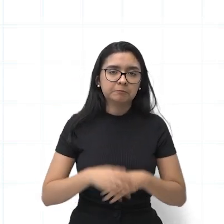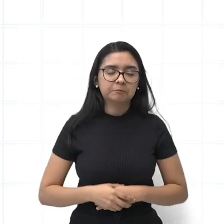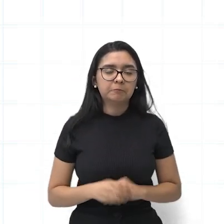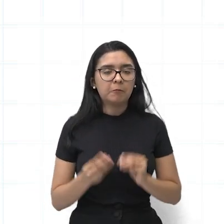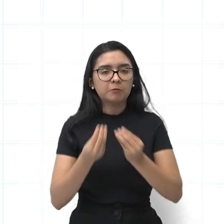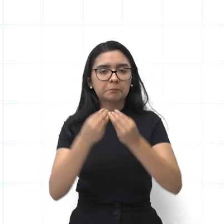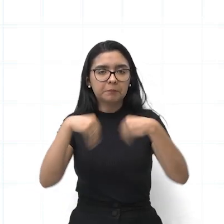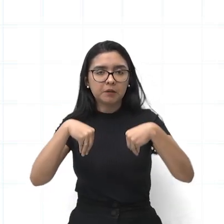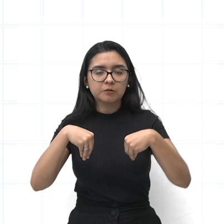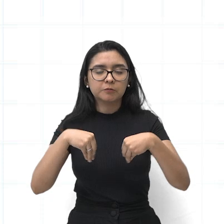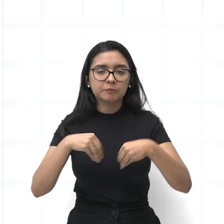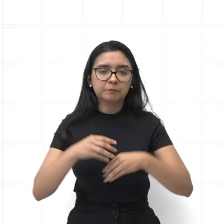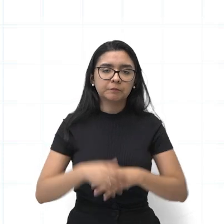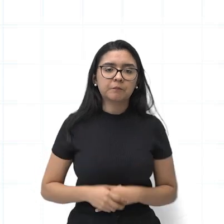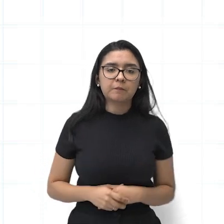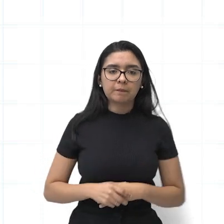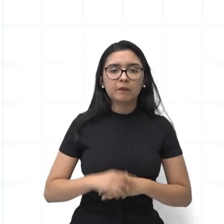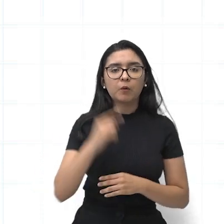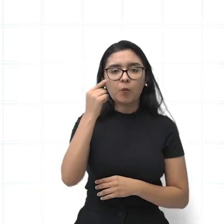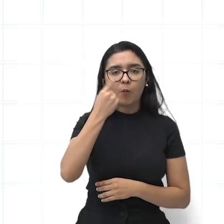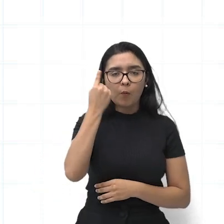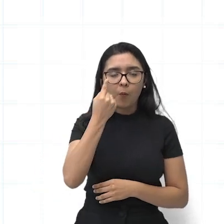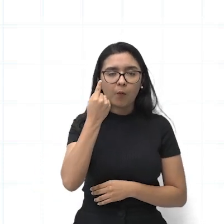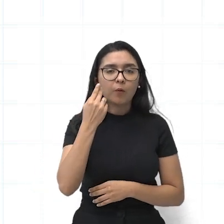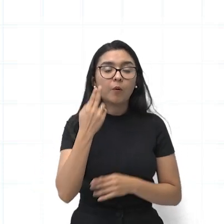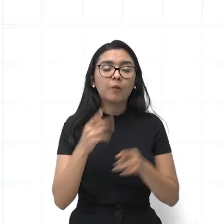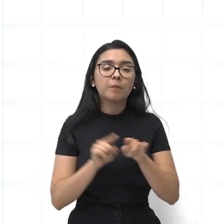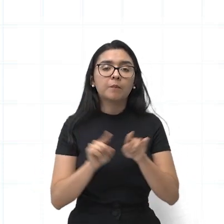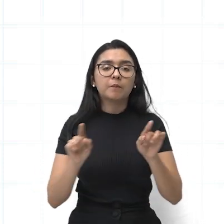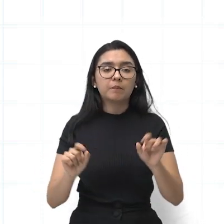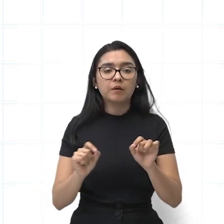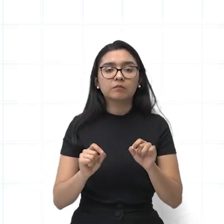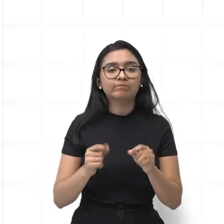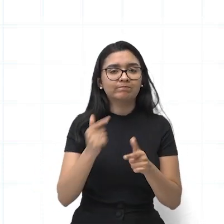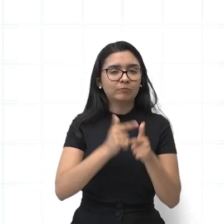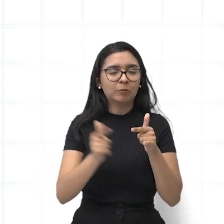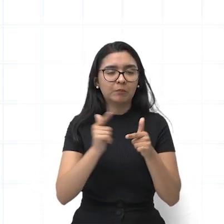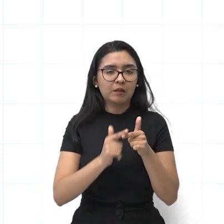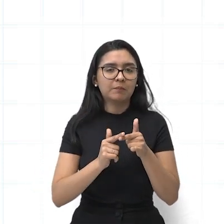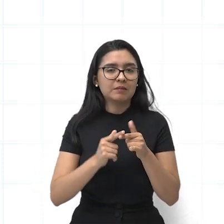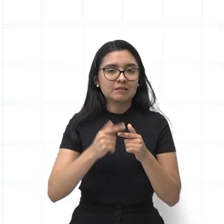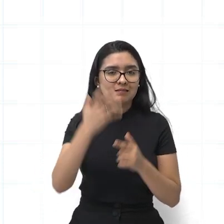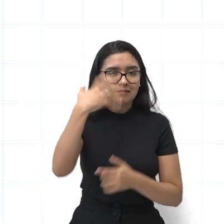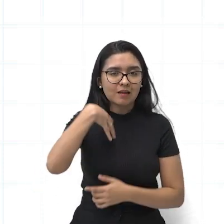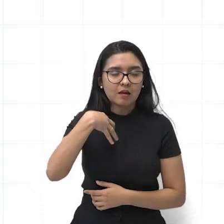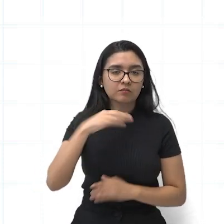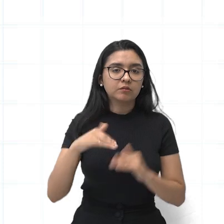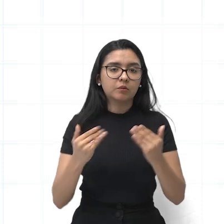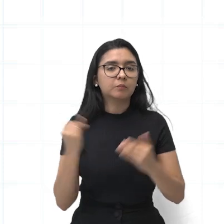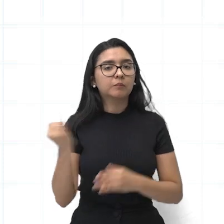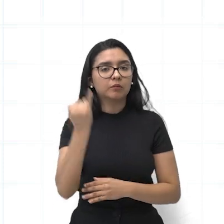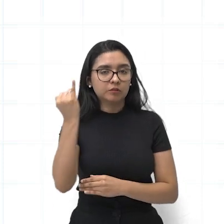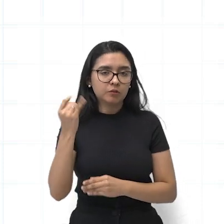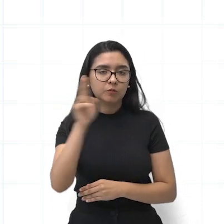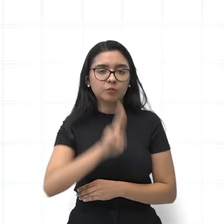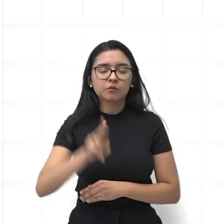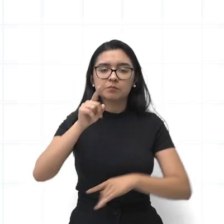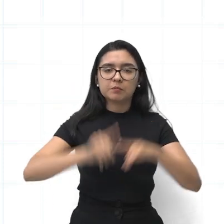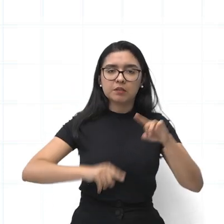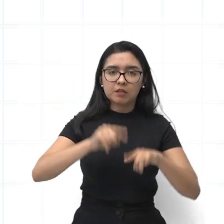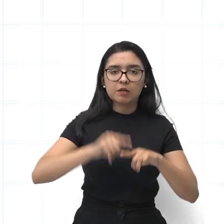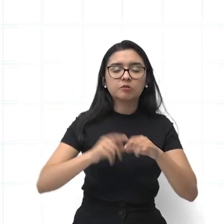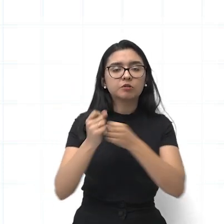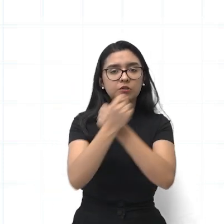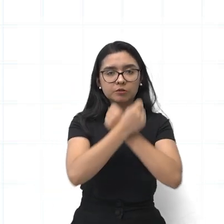ferido não só com o olho roxo, mas com alguma lesão na vista. Então é muito importante fazer a